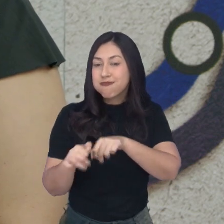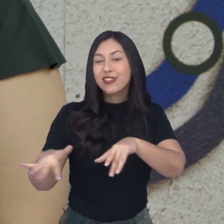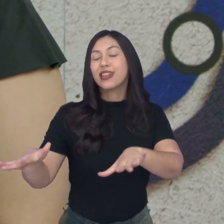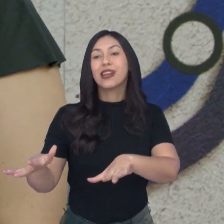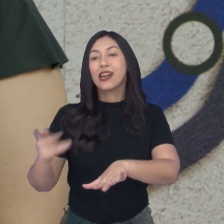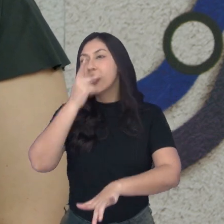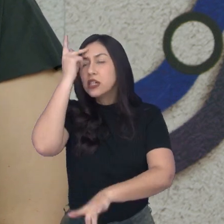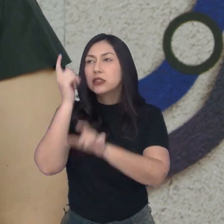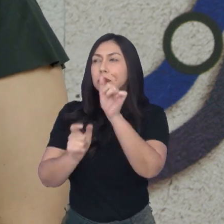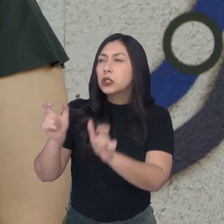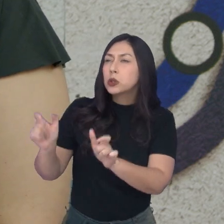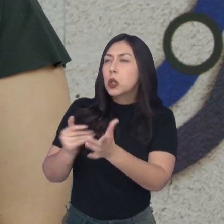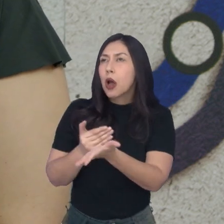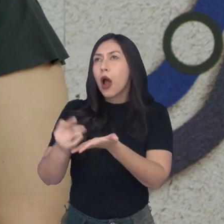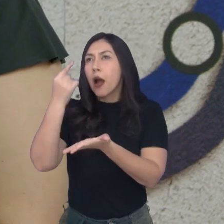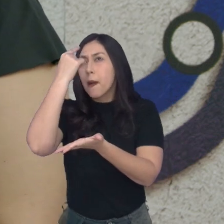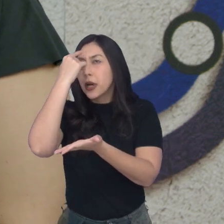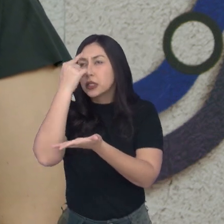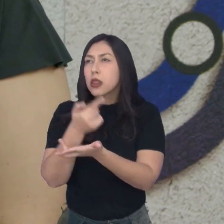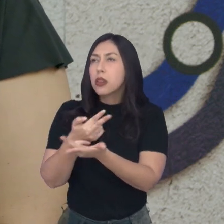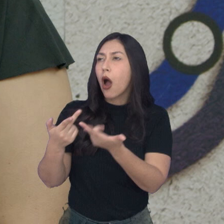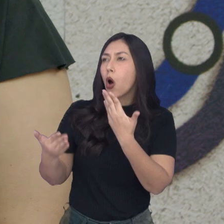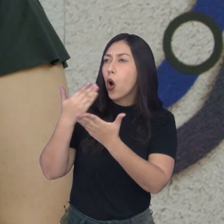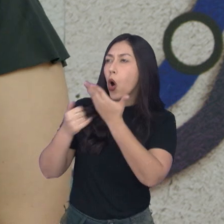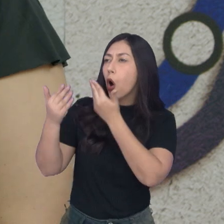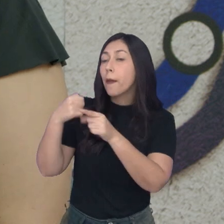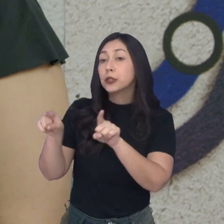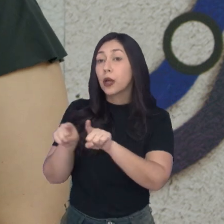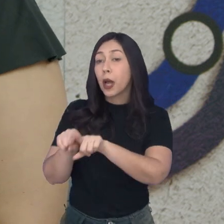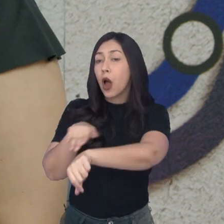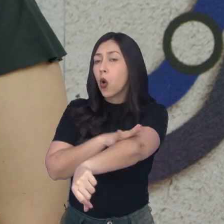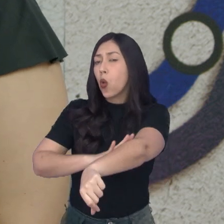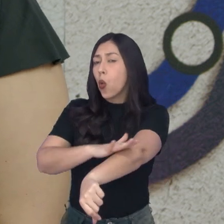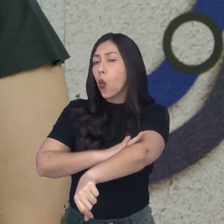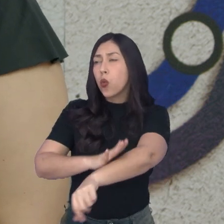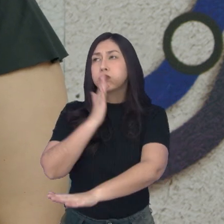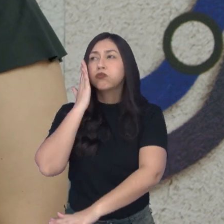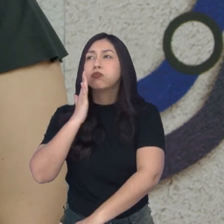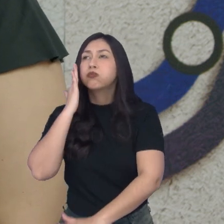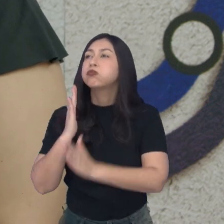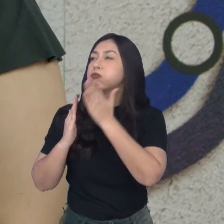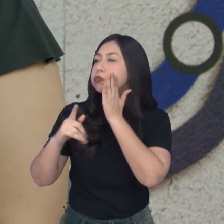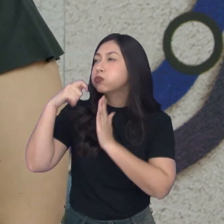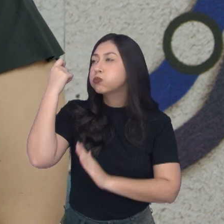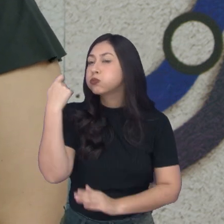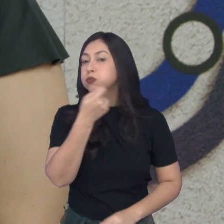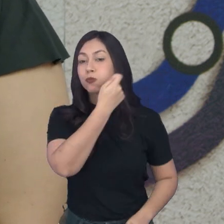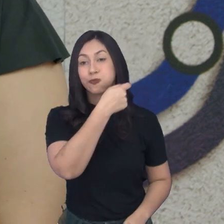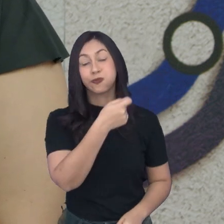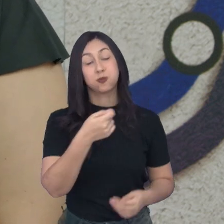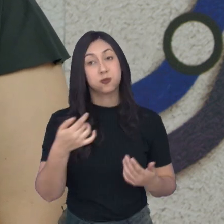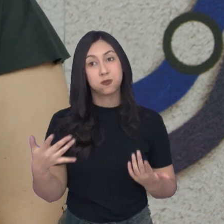a pensar mais naquilo que elas ingerem, e naquilo que elas colocam no próprio corpo, seja interiormente ou externamente.